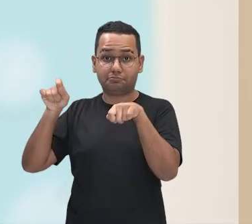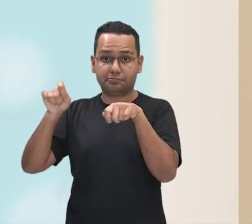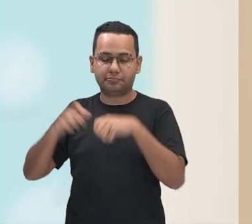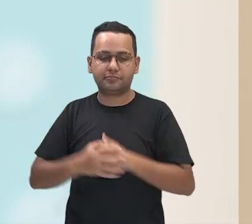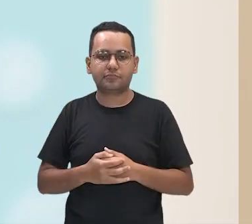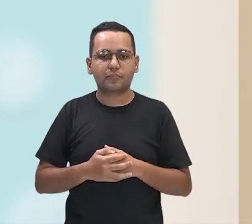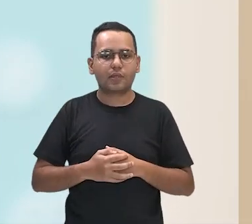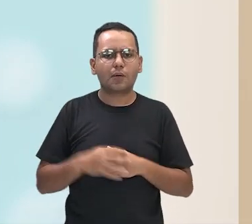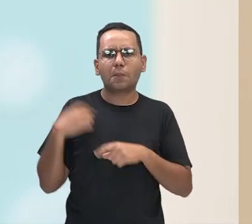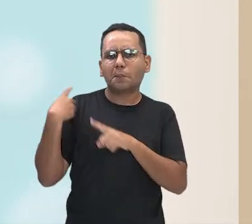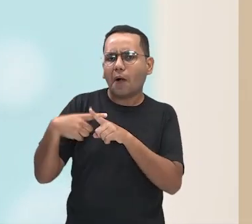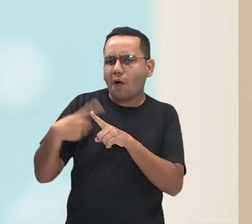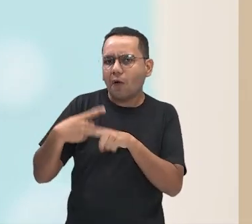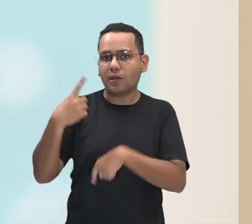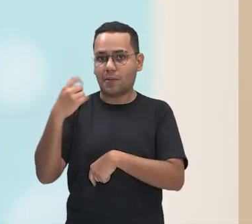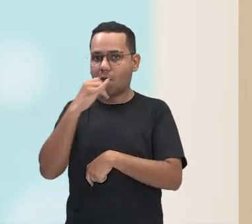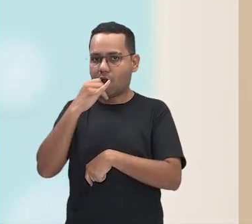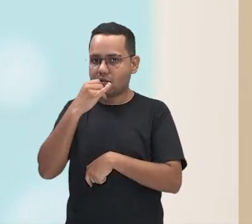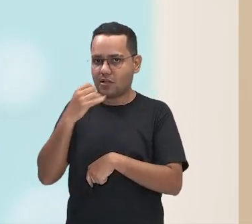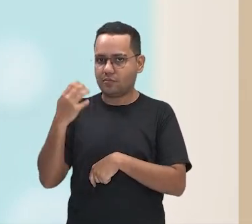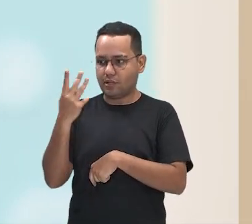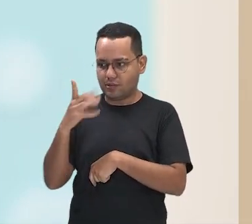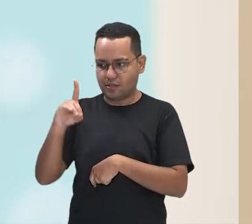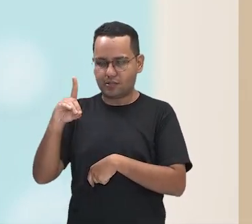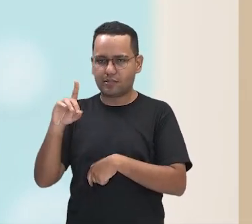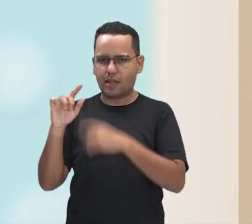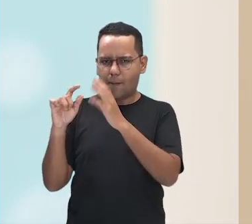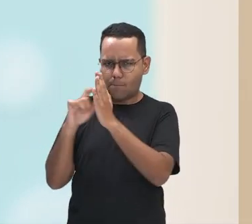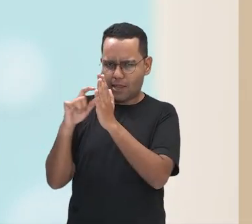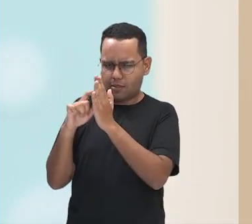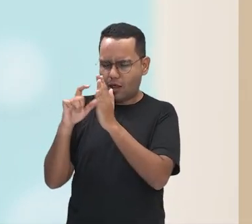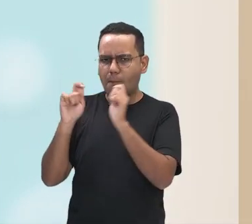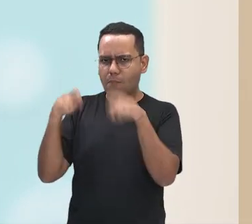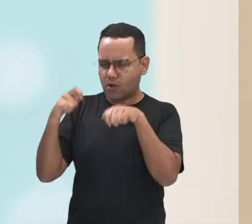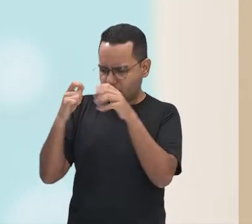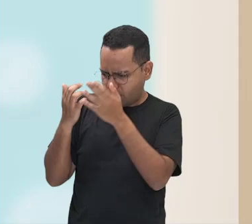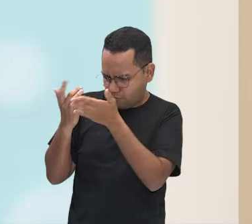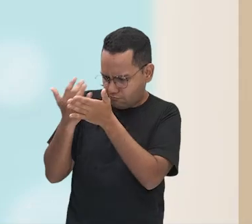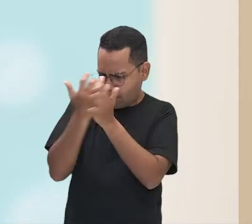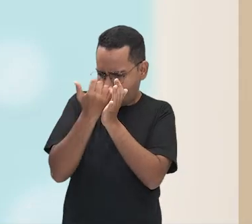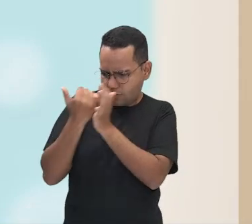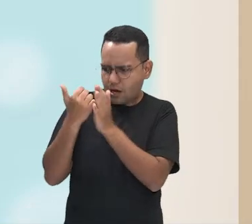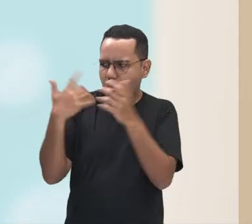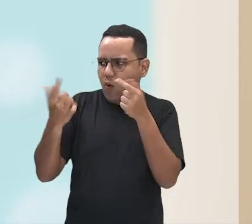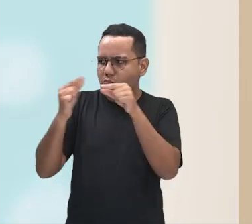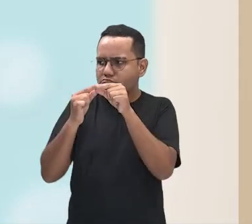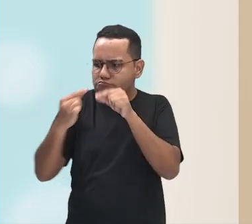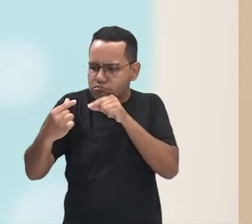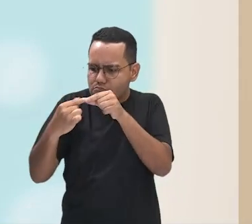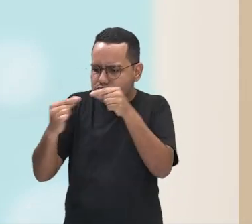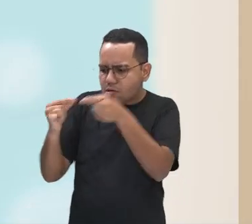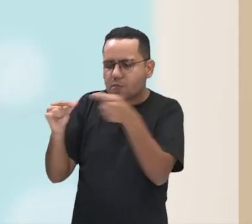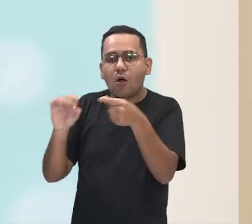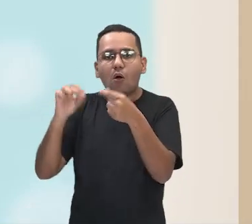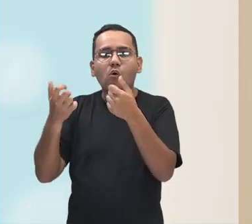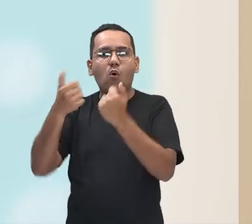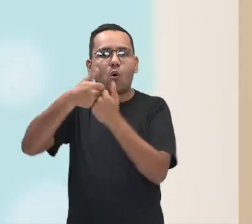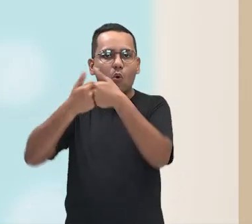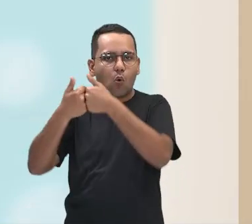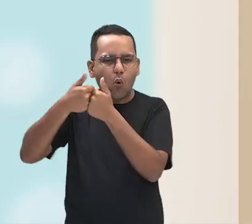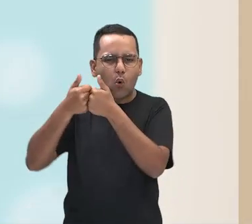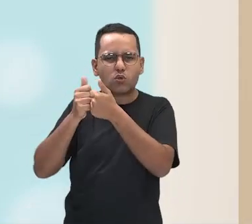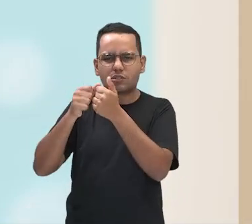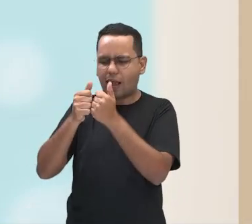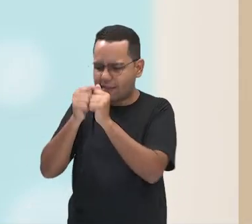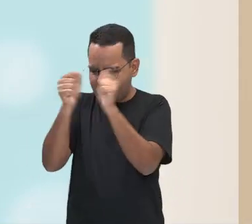mapeamento exatamente daquela pecinha que está faltando, daquela artéria que está entupida, ou então daquele osso que foi desgastado e é